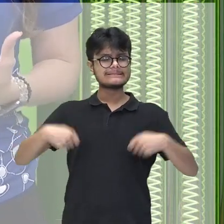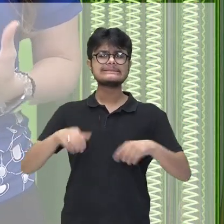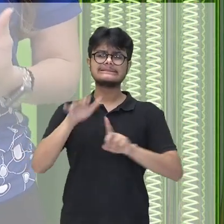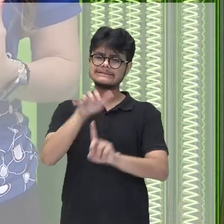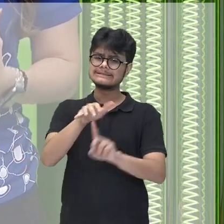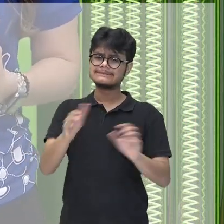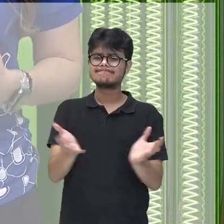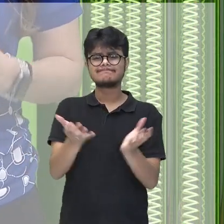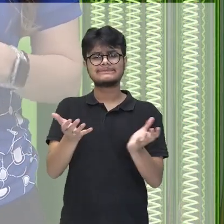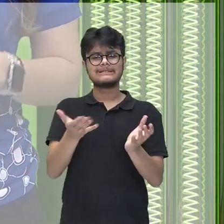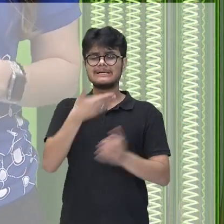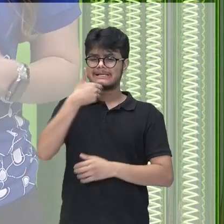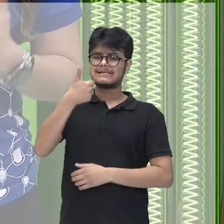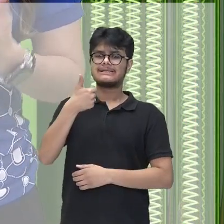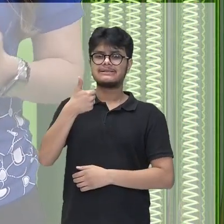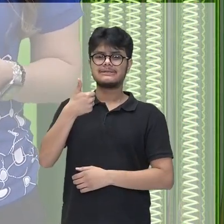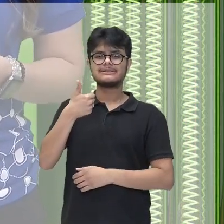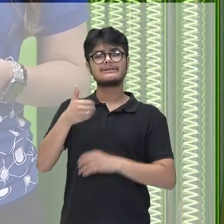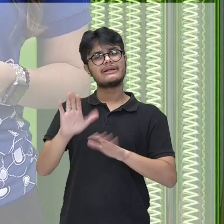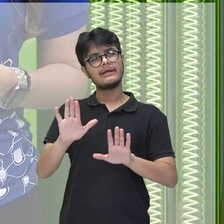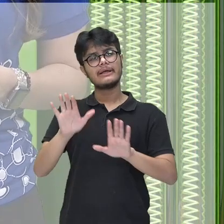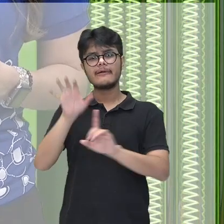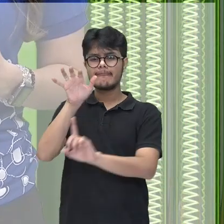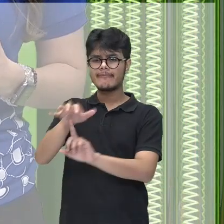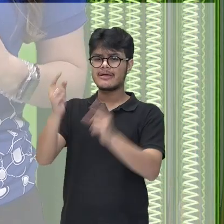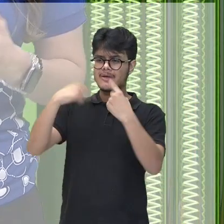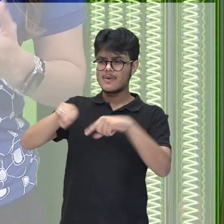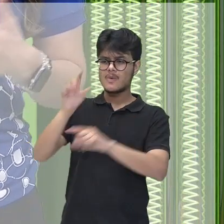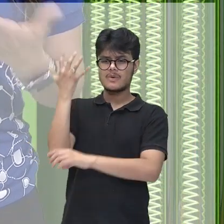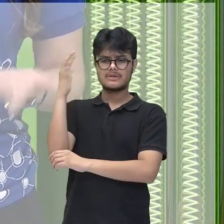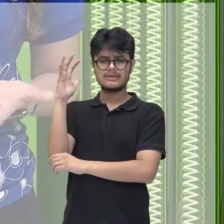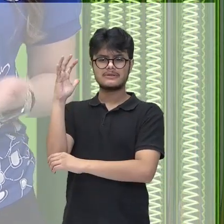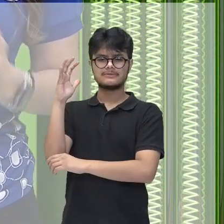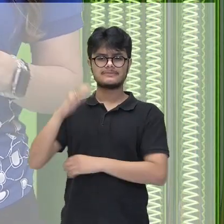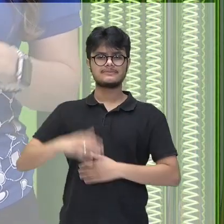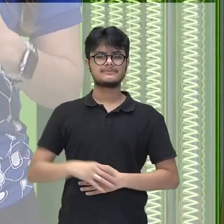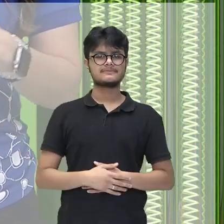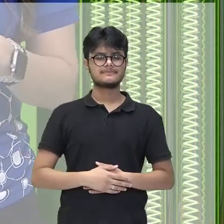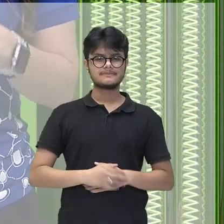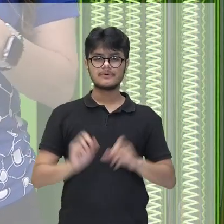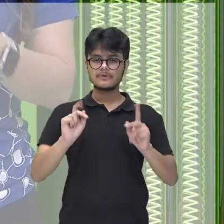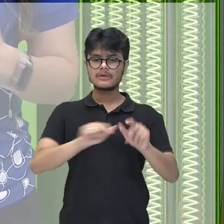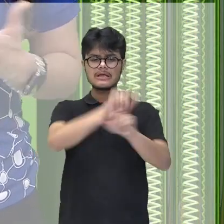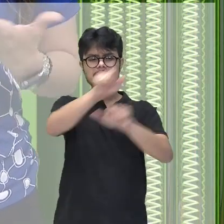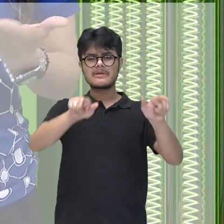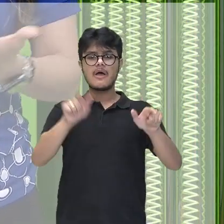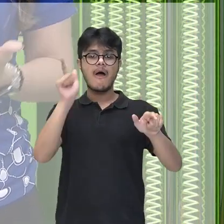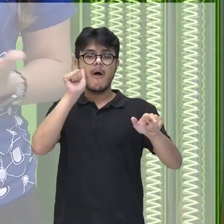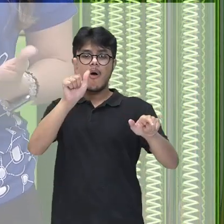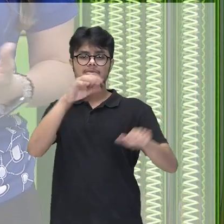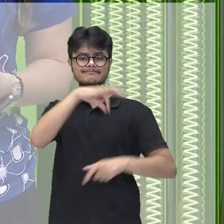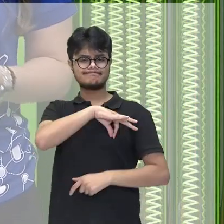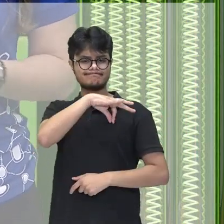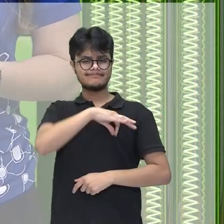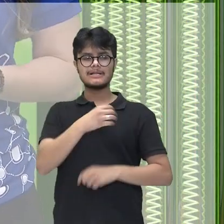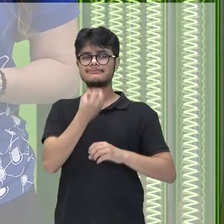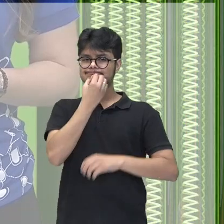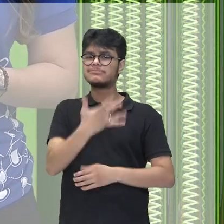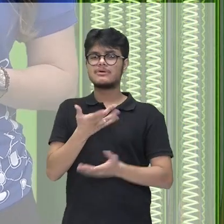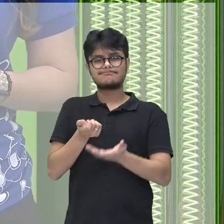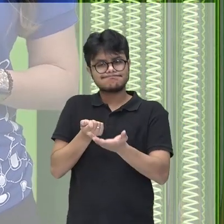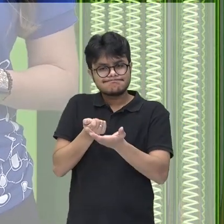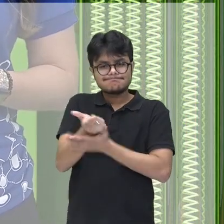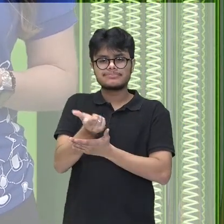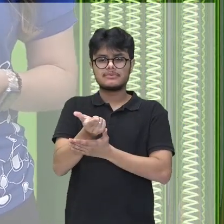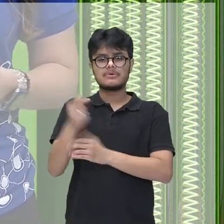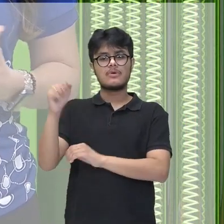melhorada para diminuir os valores desses carros, para que assim a população em sua maioria,